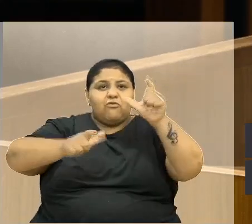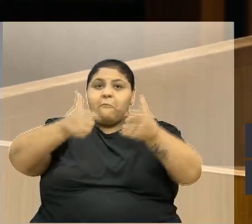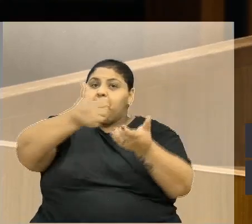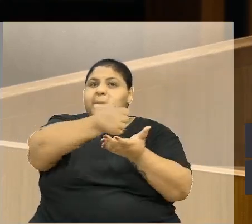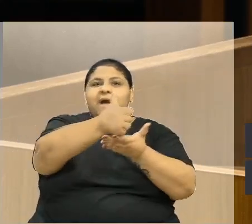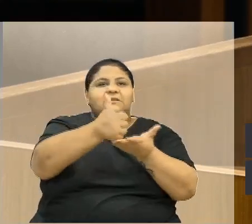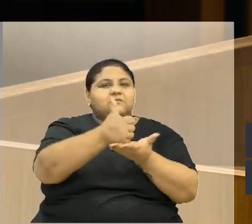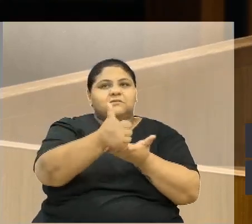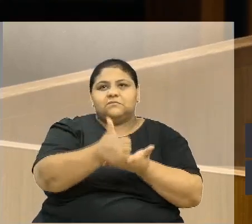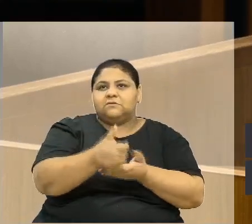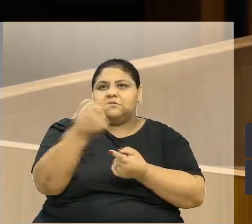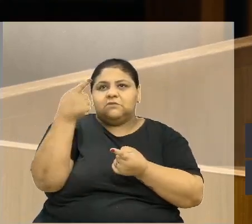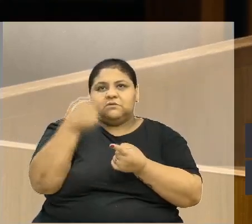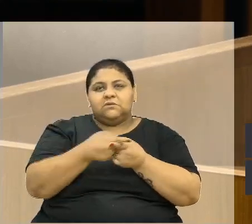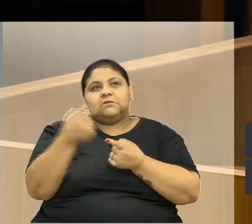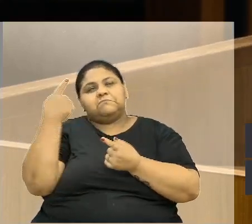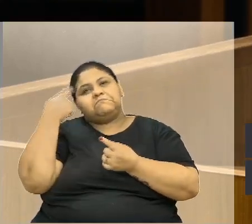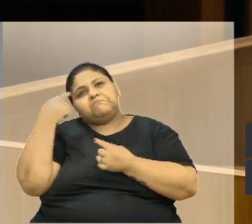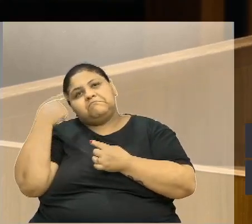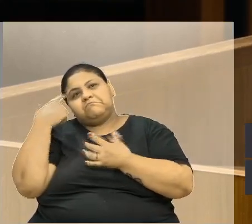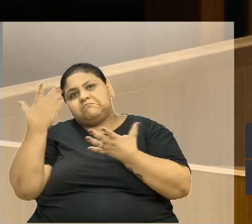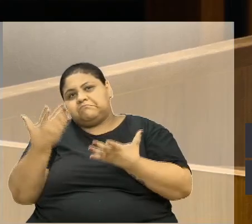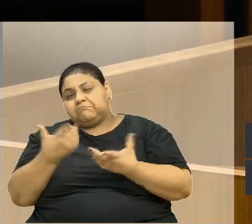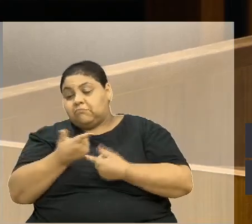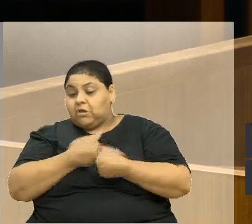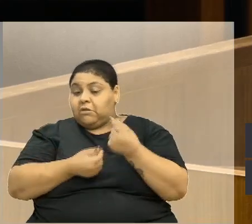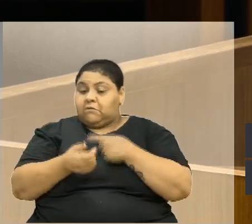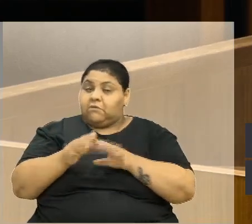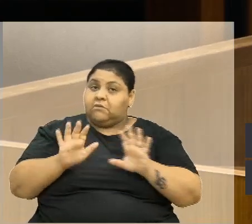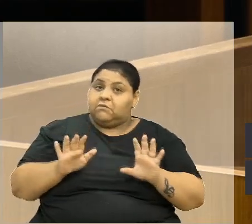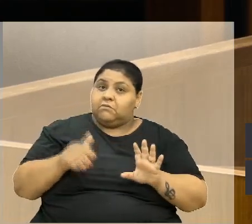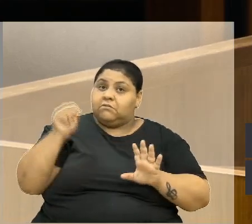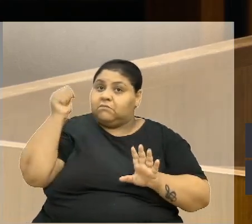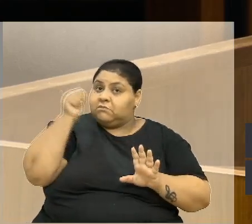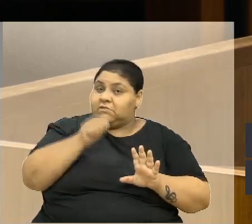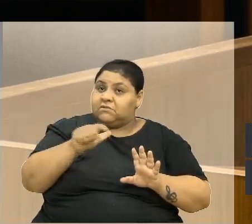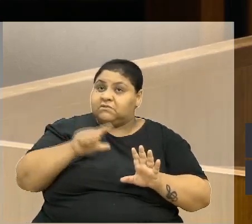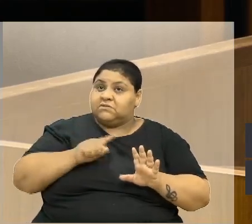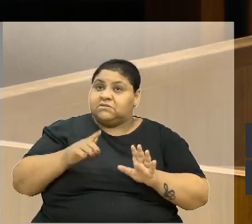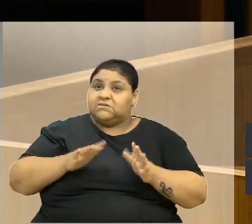básico. Porque se a gente for pensar em questão de finanças, as mulheres que não têm